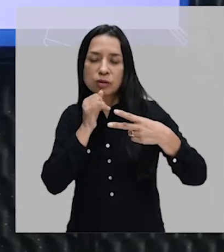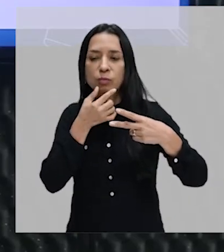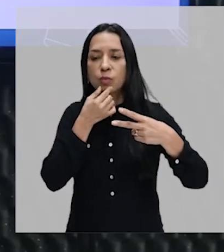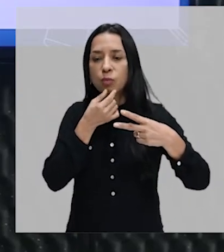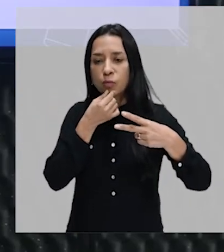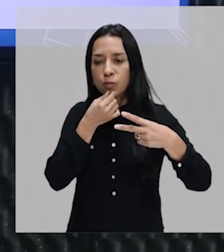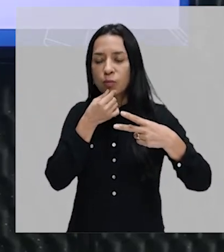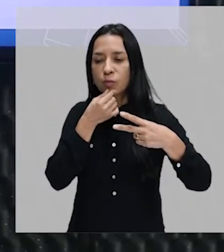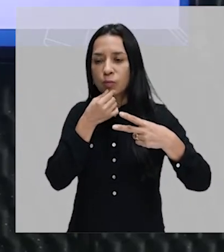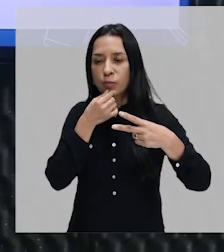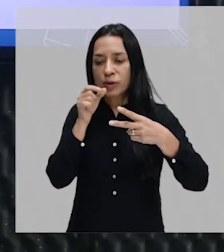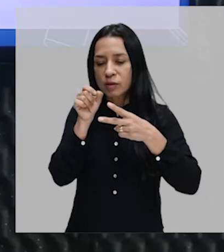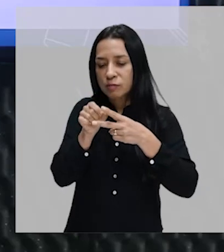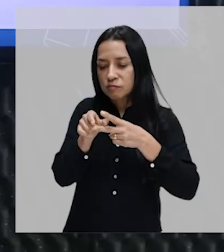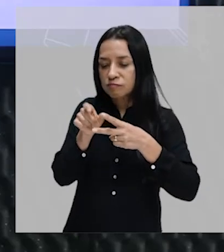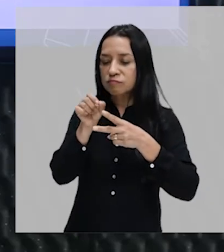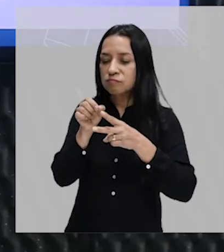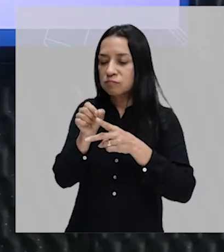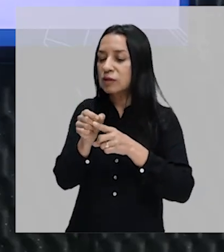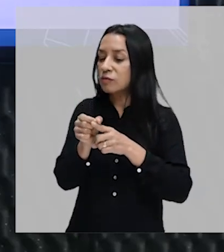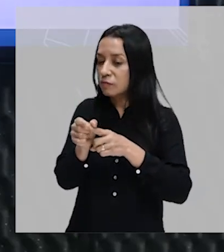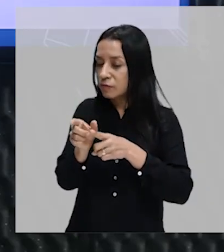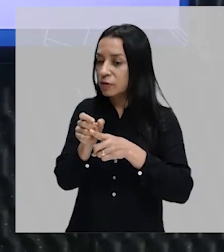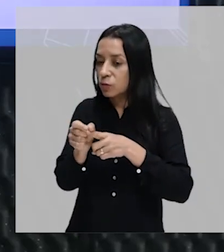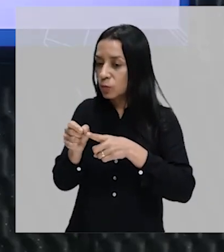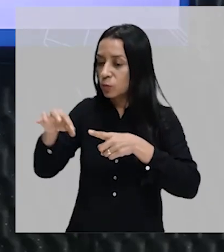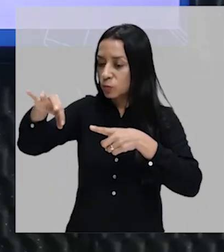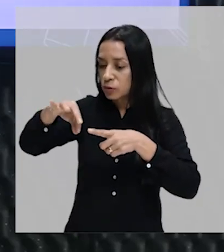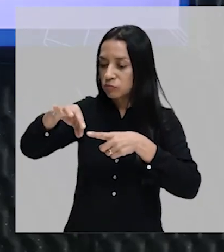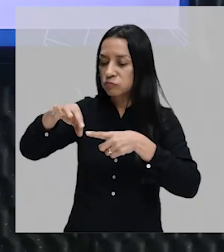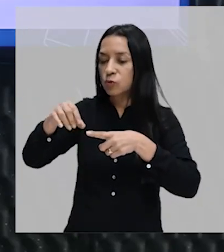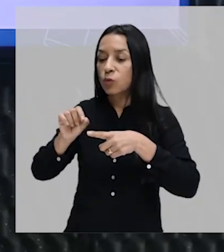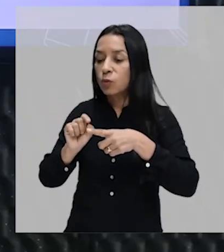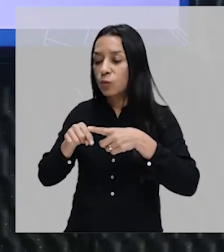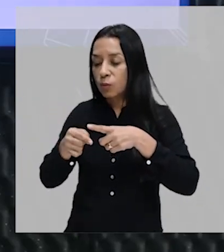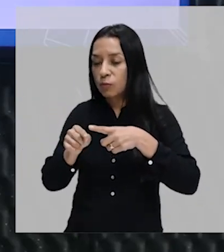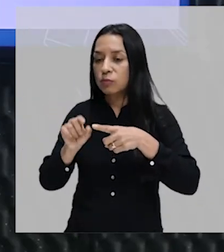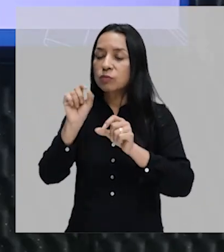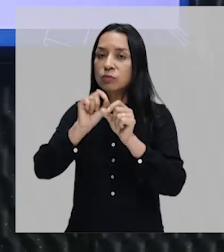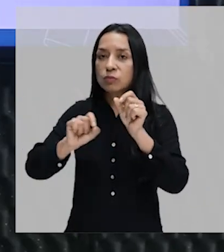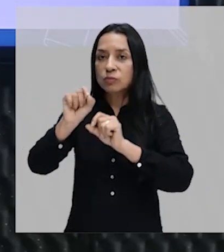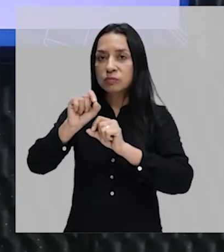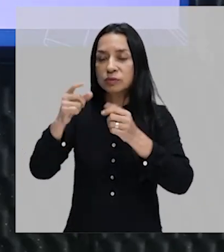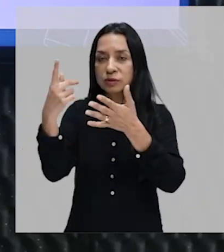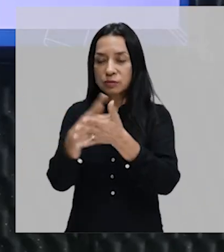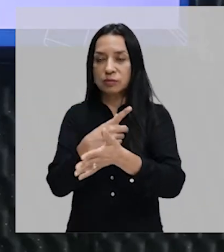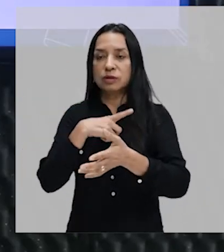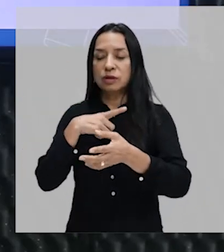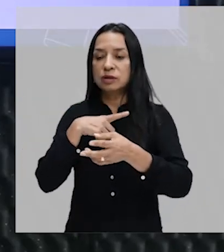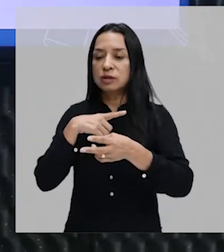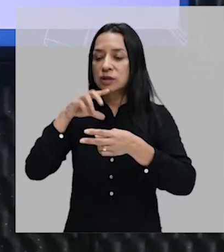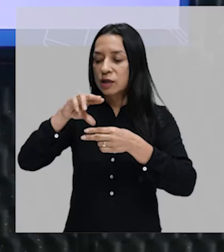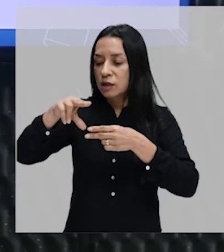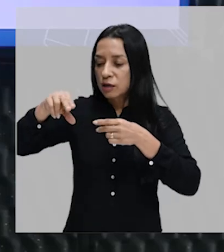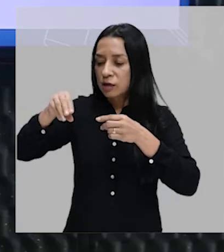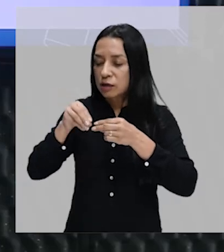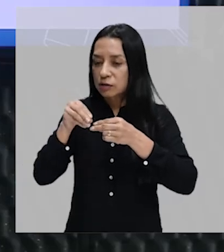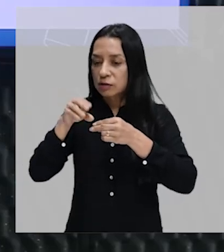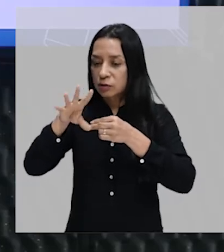ele fecunda o indivíduo feminino, o espermatozoide, ele fecunda o óvulo, o que que acontece? Vai ter ali a junção